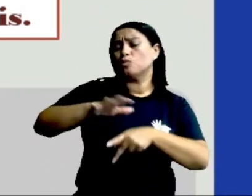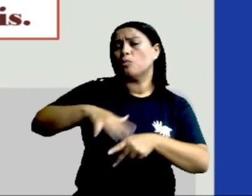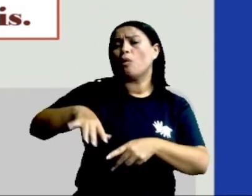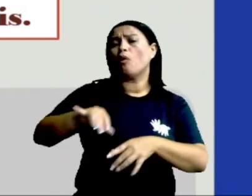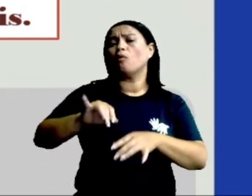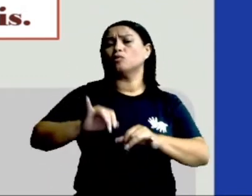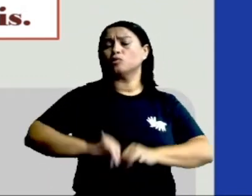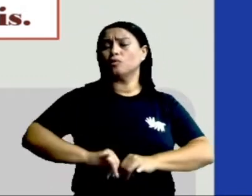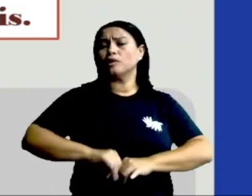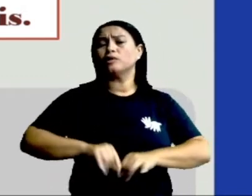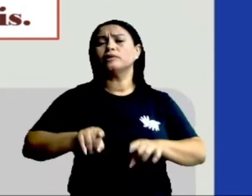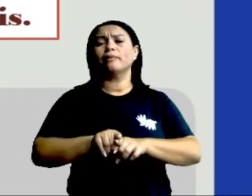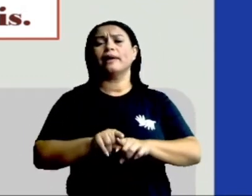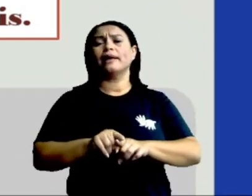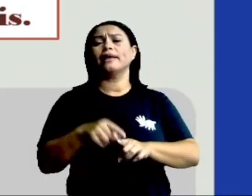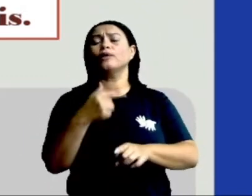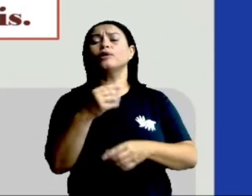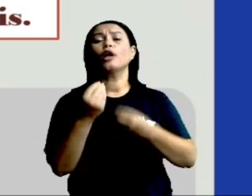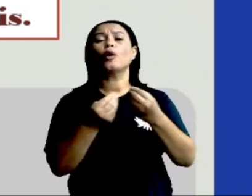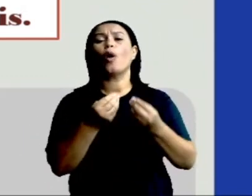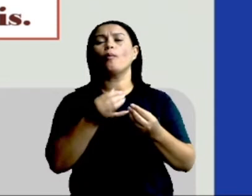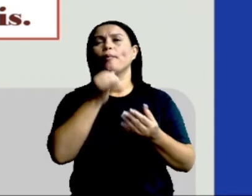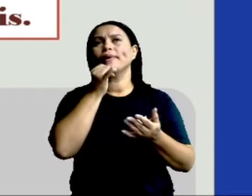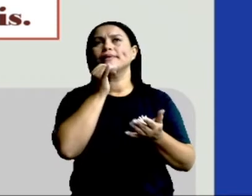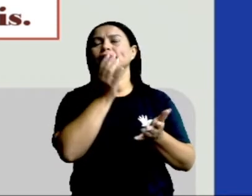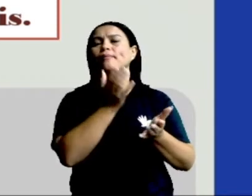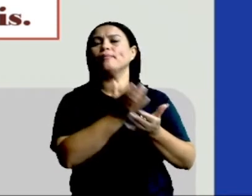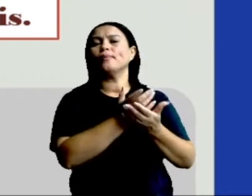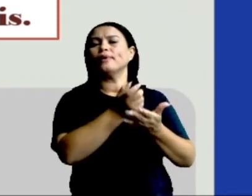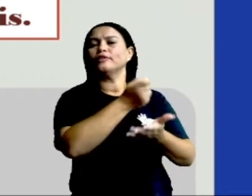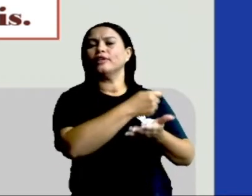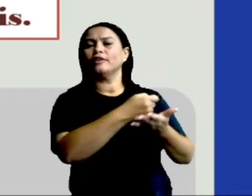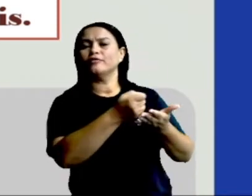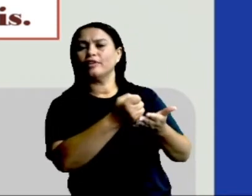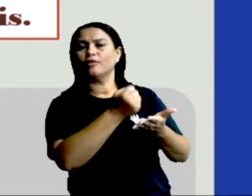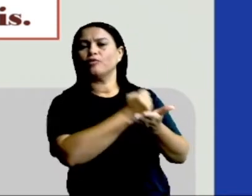possuem espaços de registrar sua história